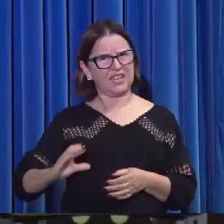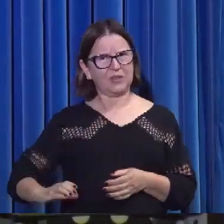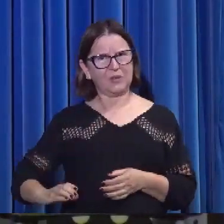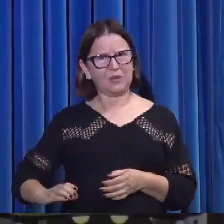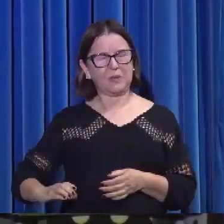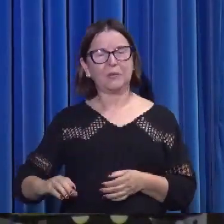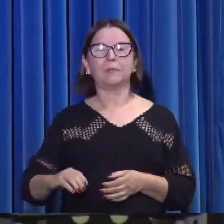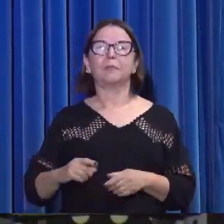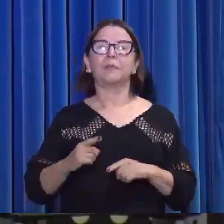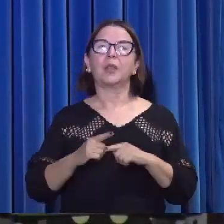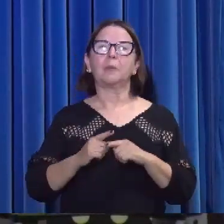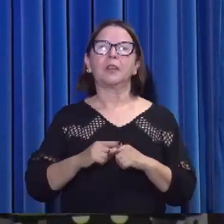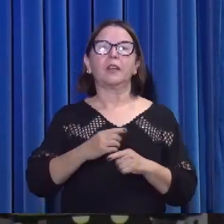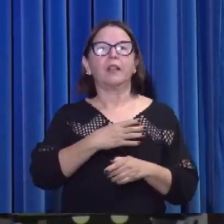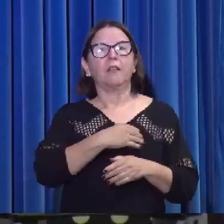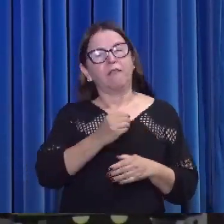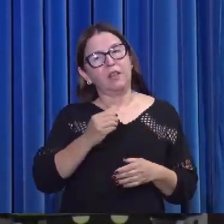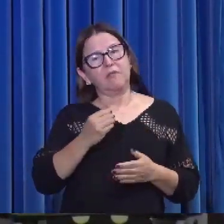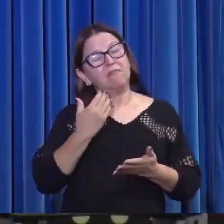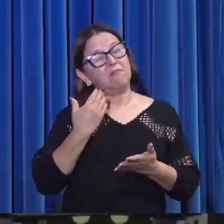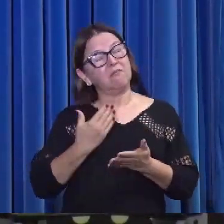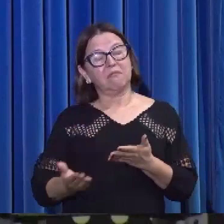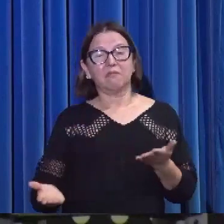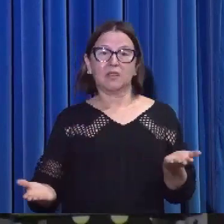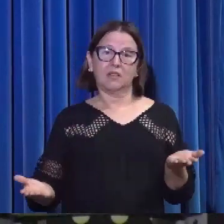Porque filho eu vou perder.